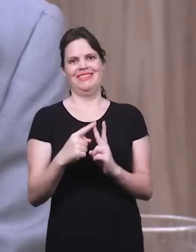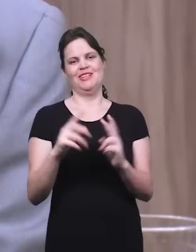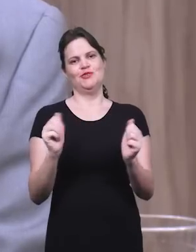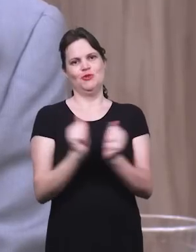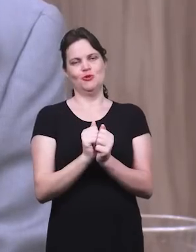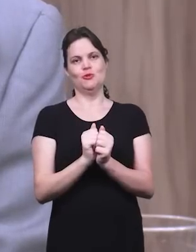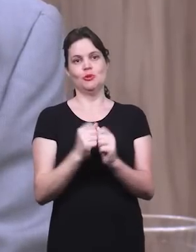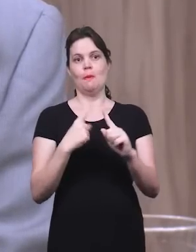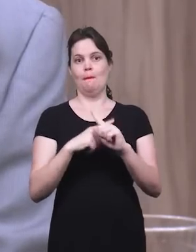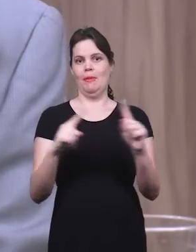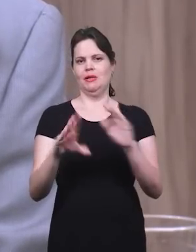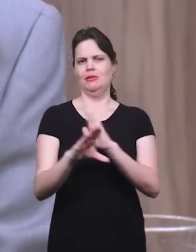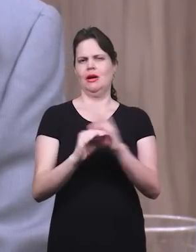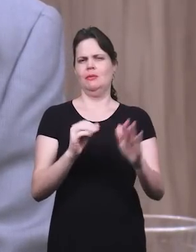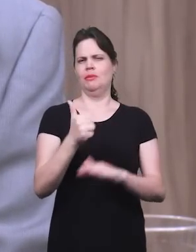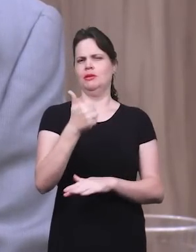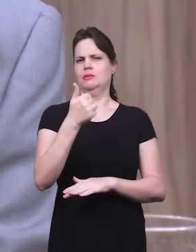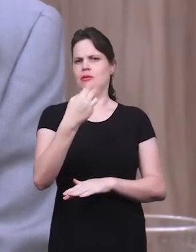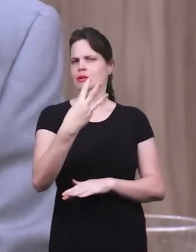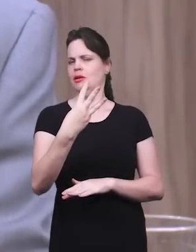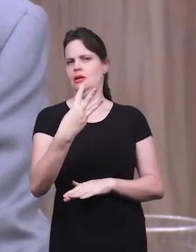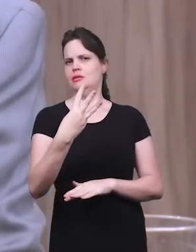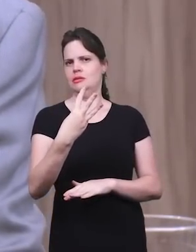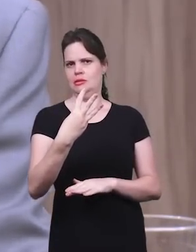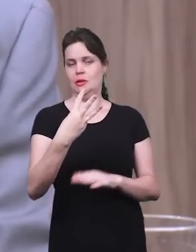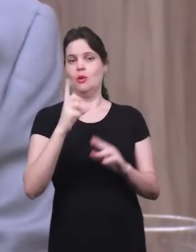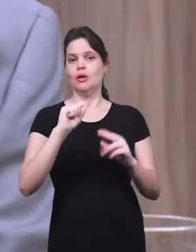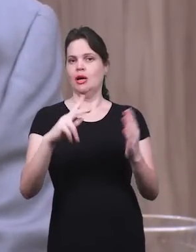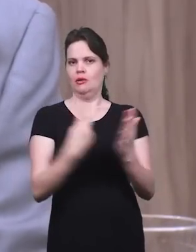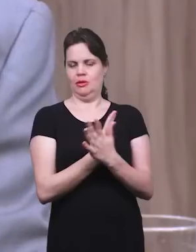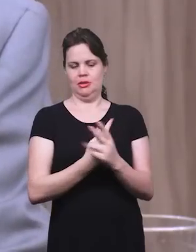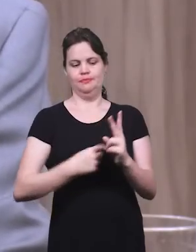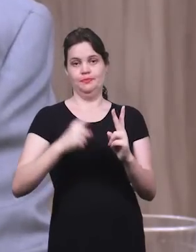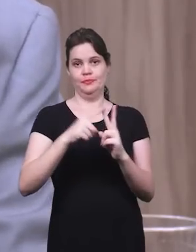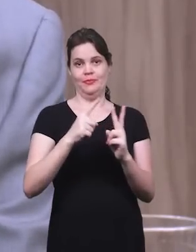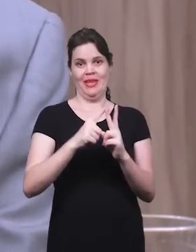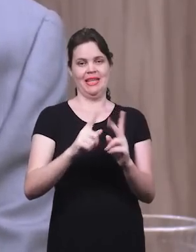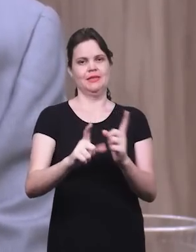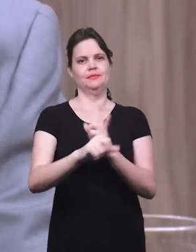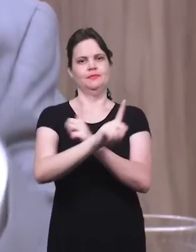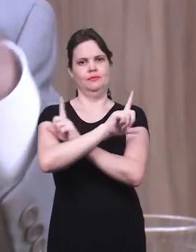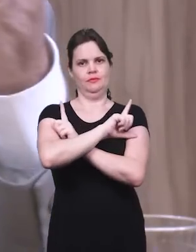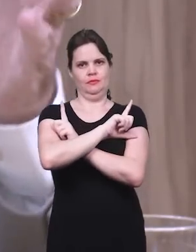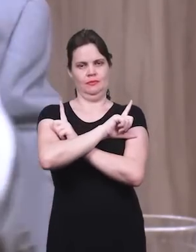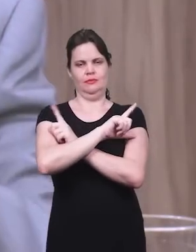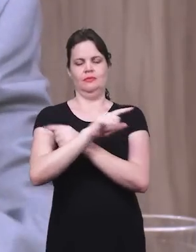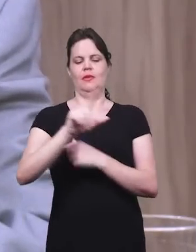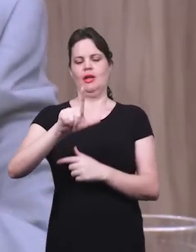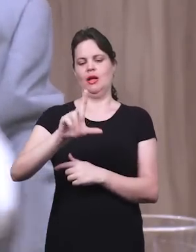Senhor confirma no capítulo 13 de Gênesis, só depois que Ló se afastou dele. Ló